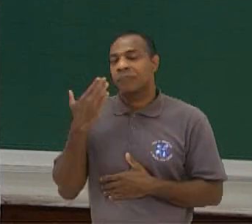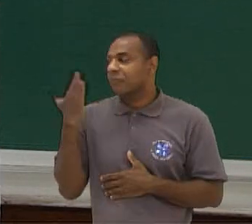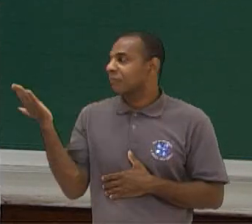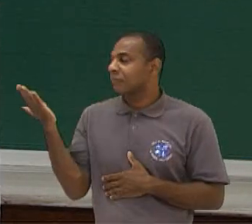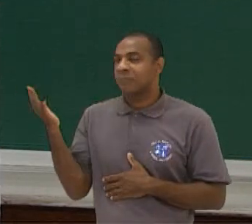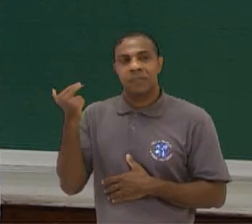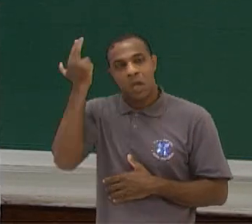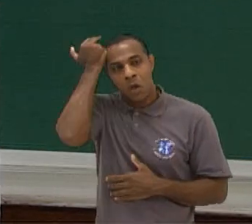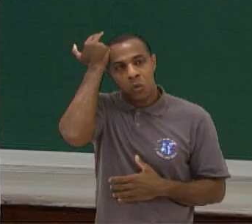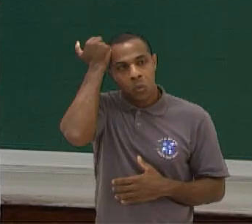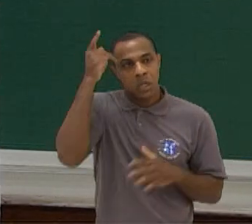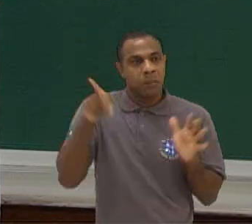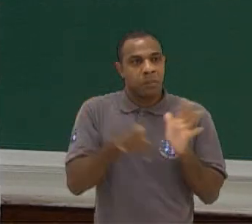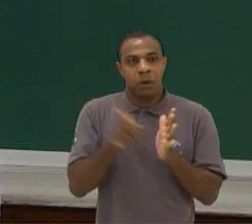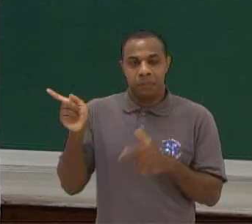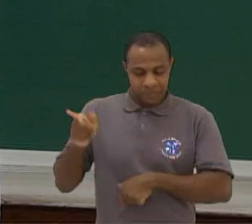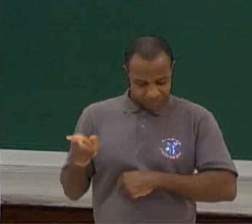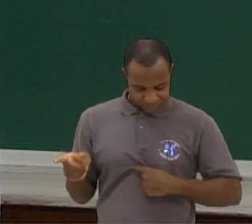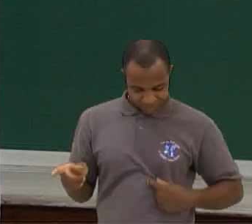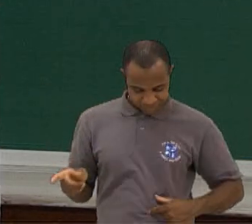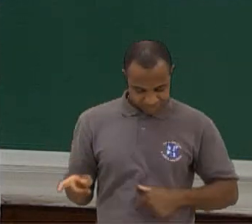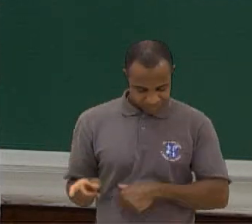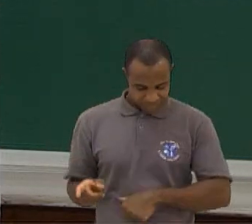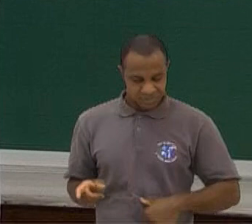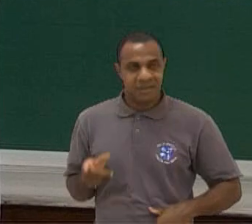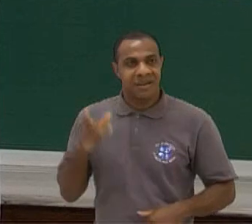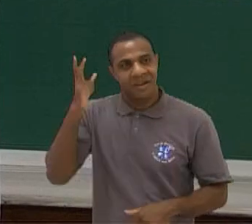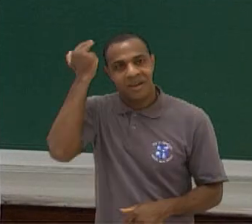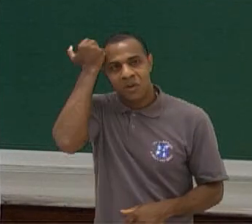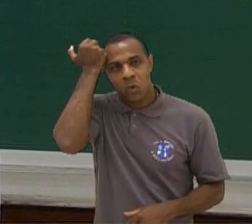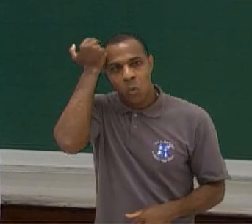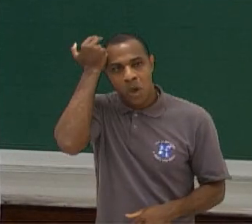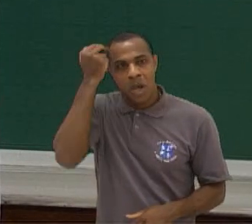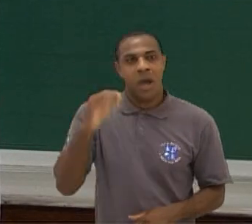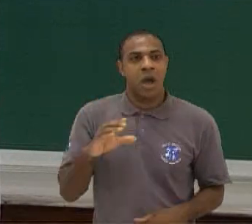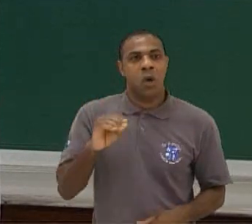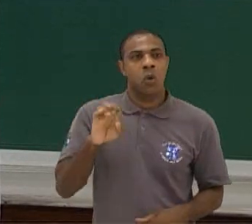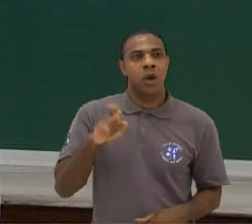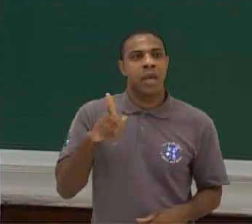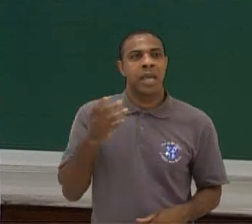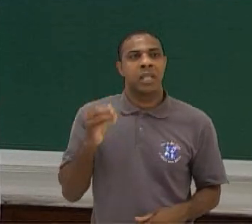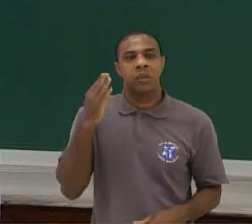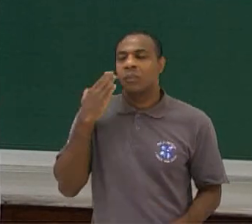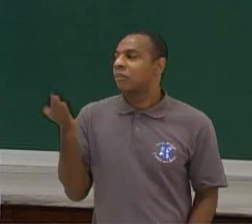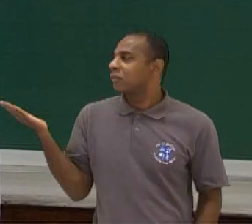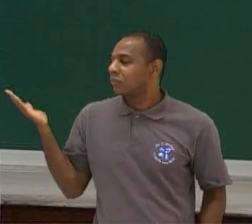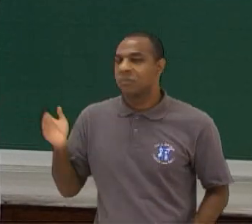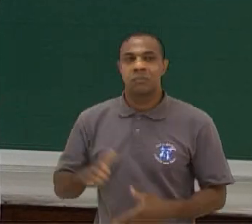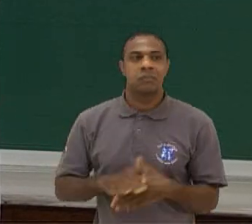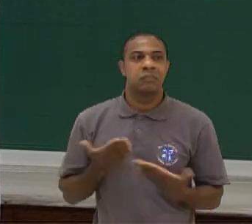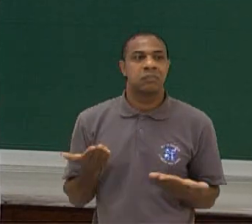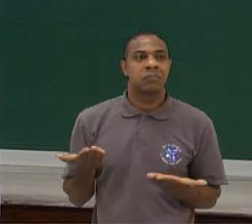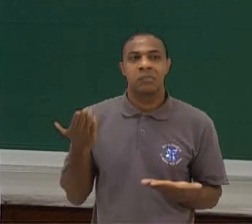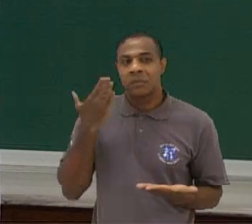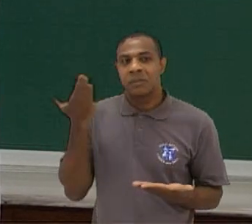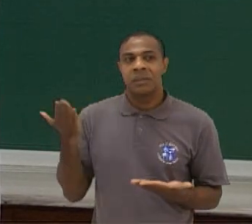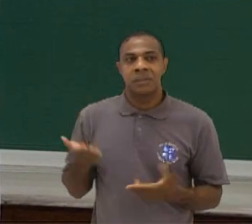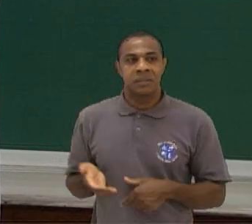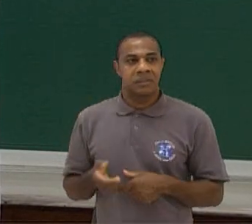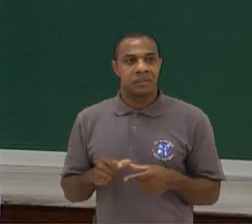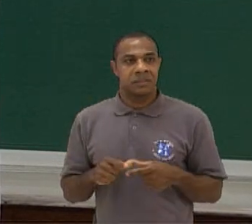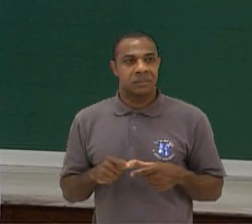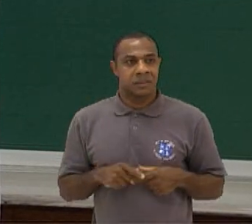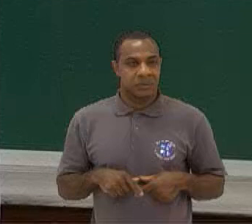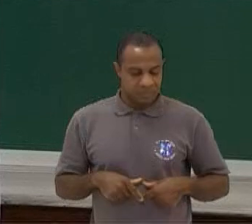coelho. Notem que, que eu estou mostrando aqui uma parte do intestino, que é o seco, tá? E ele tem aqui